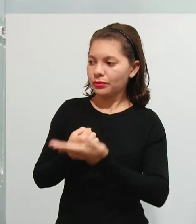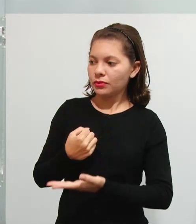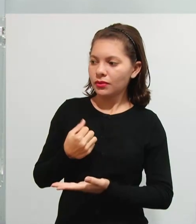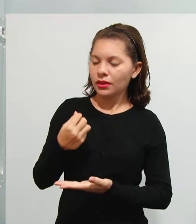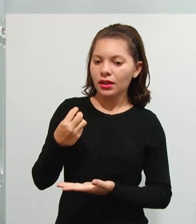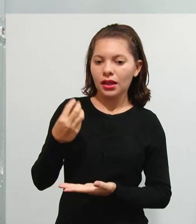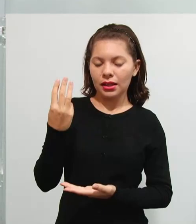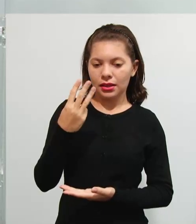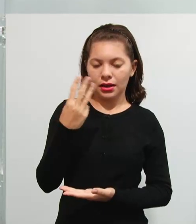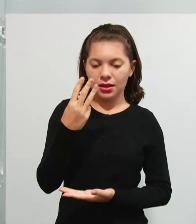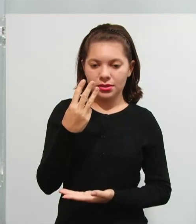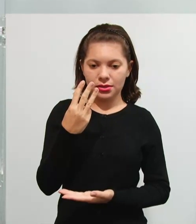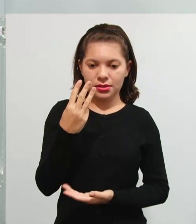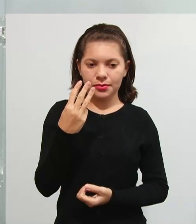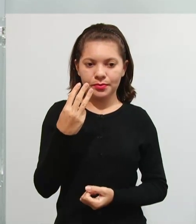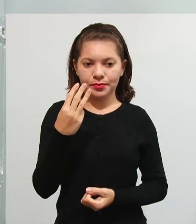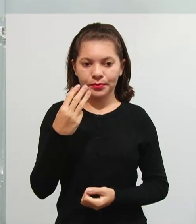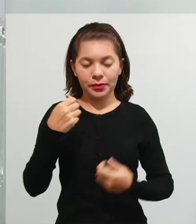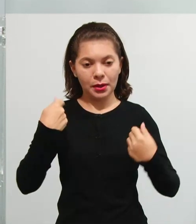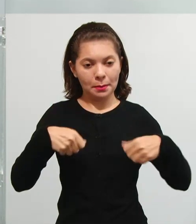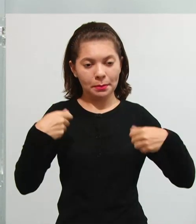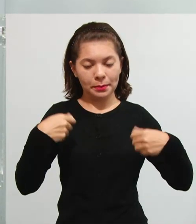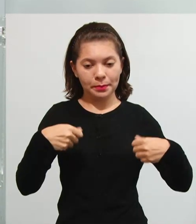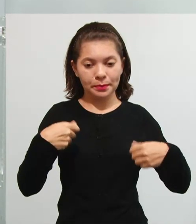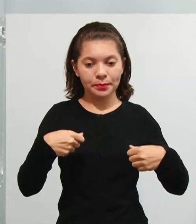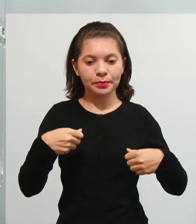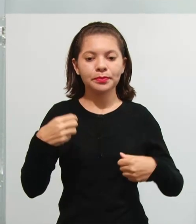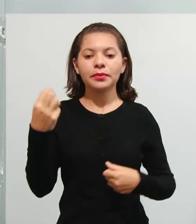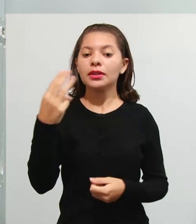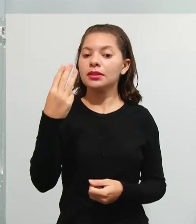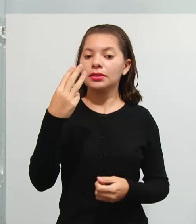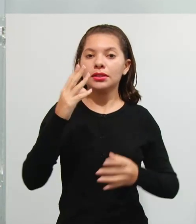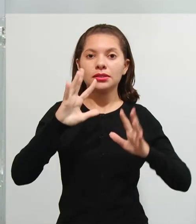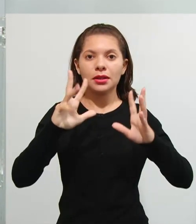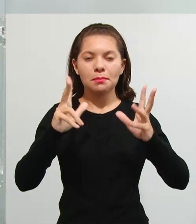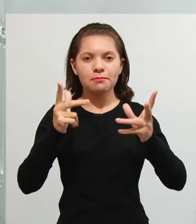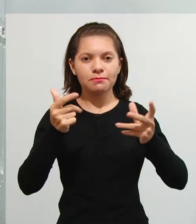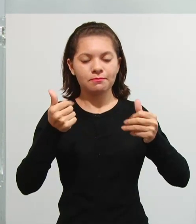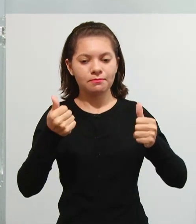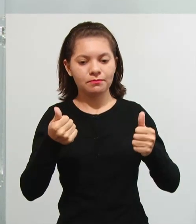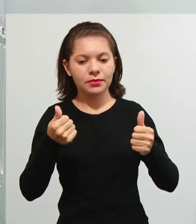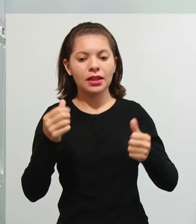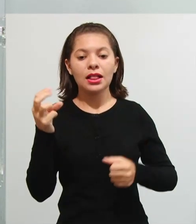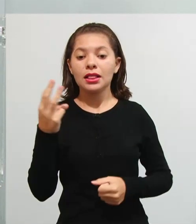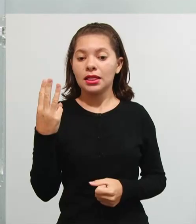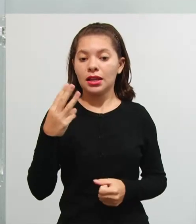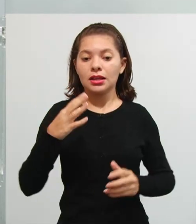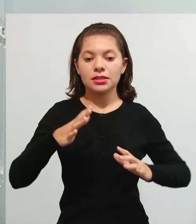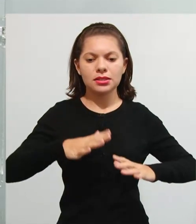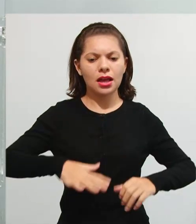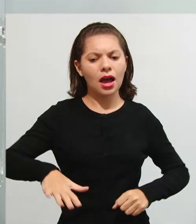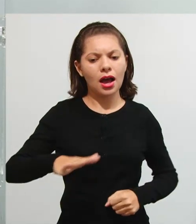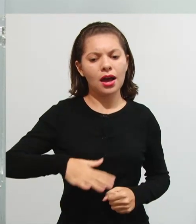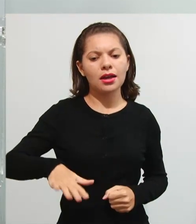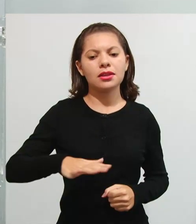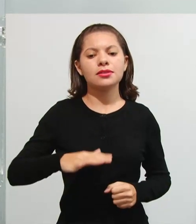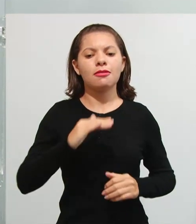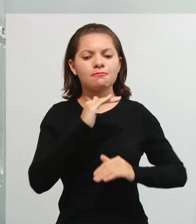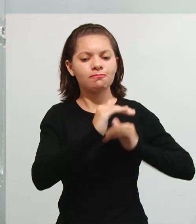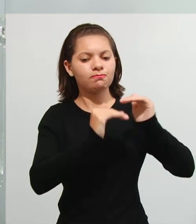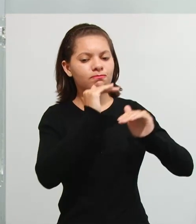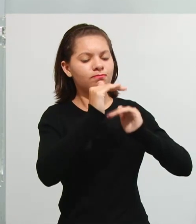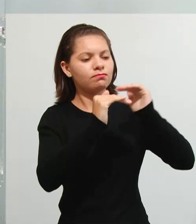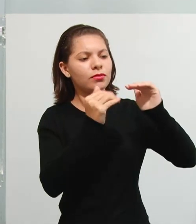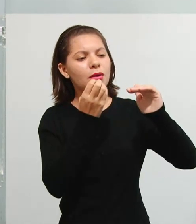três habilidades, né? Dessas três áreas para eu poder desenvolver a